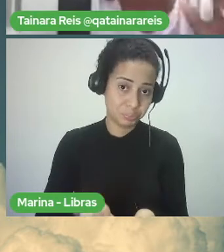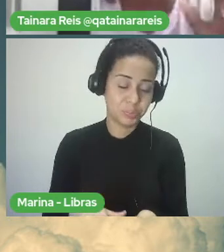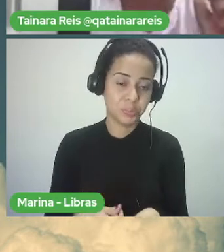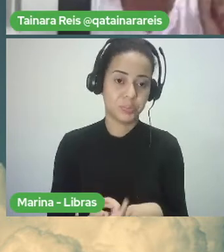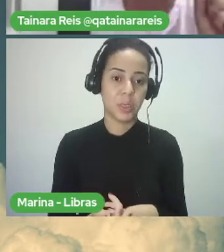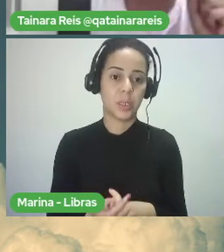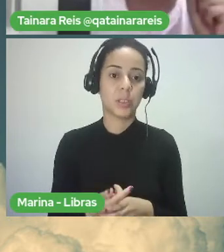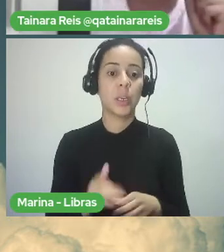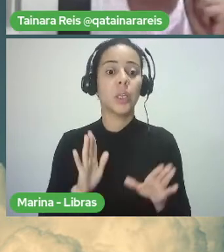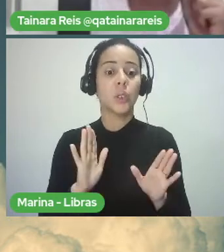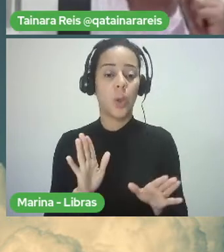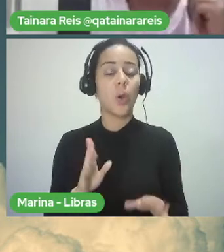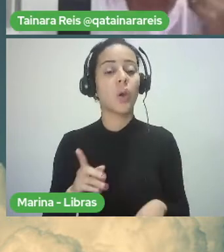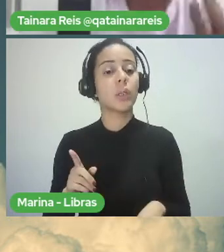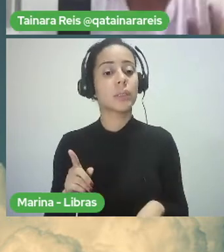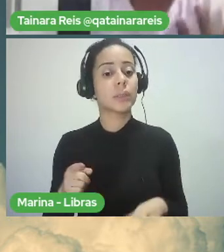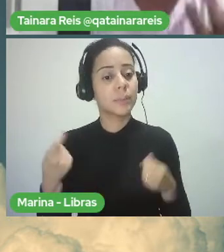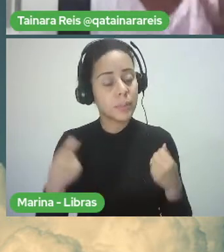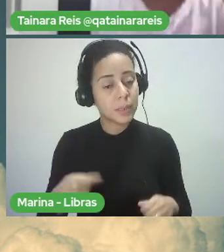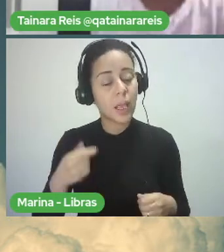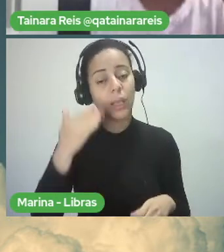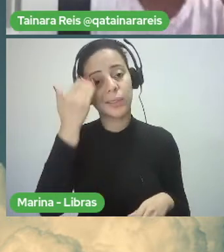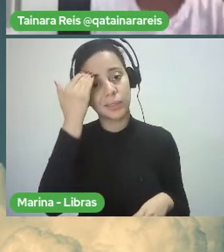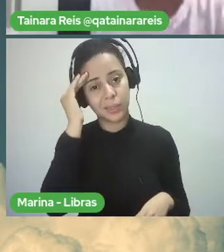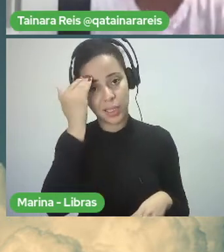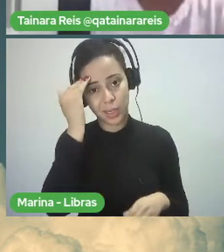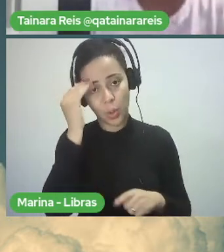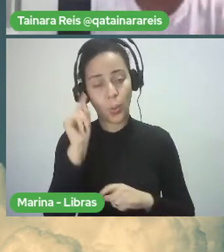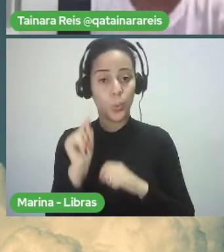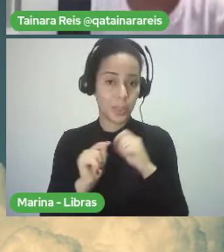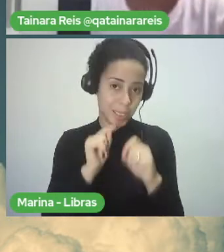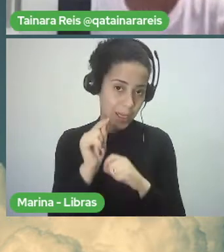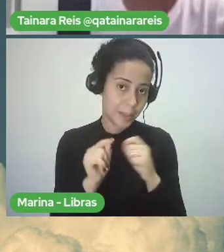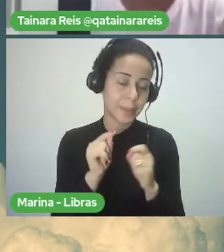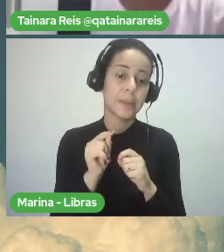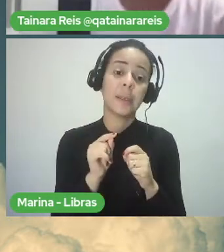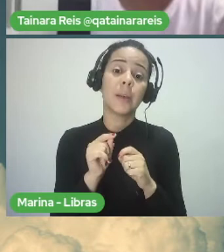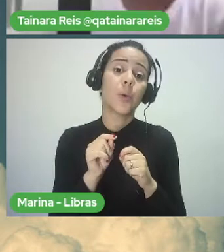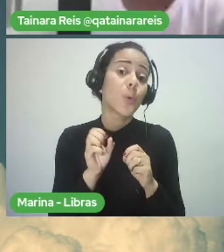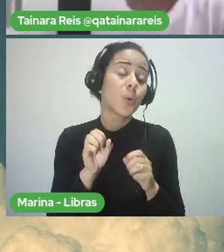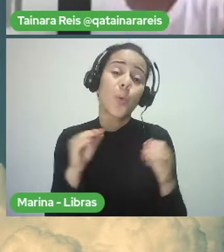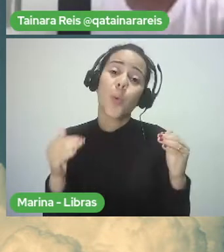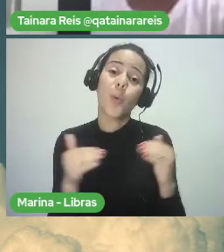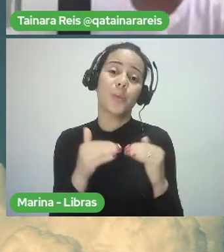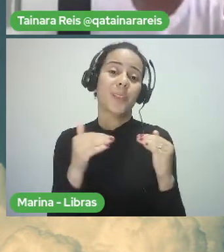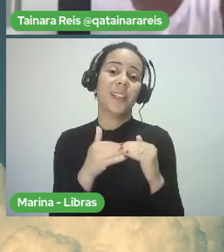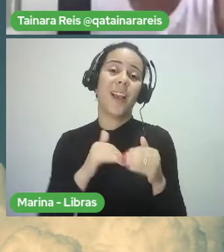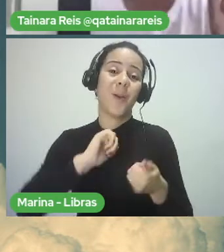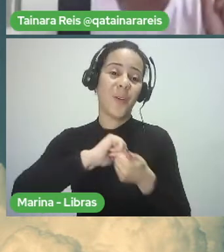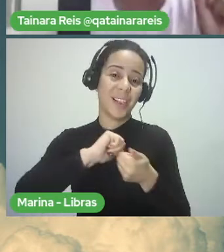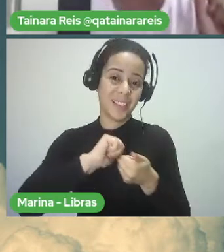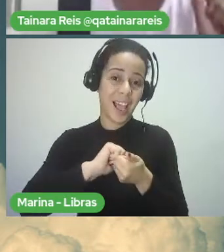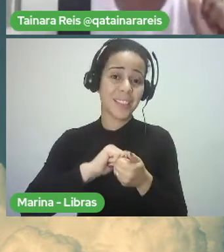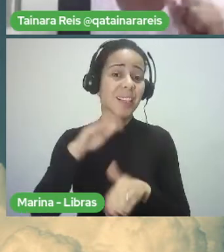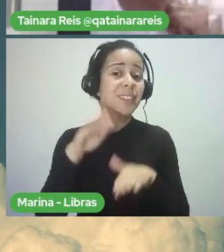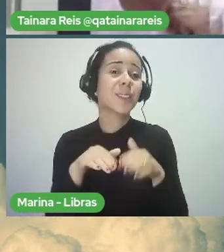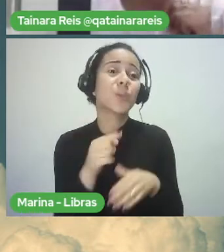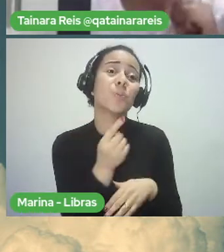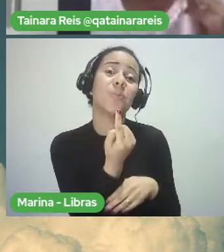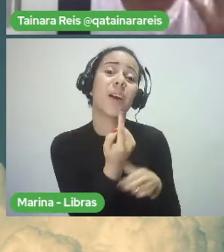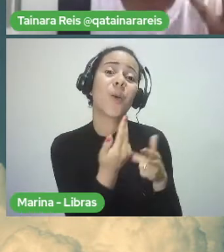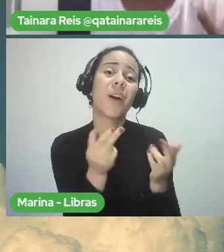levem eles em consideração também, porque eles têm tudo a ver com qualidade. Às vezes é aquela coisinha pequenininha, mas